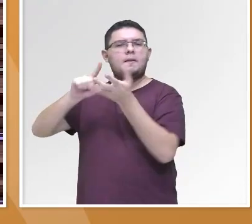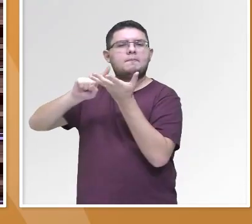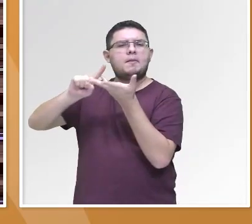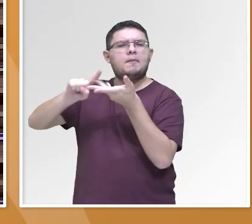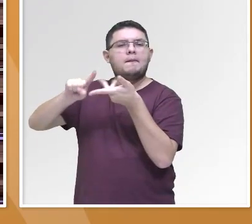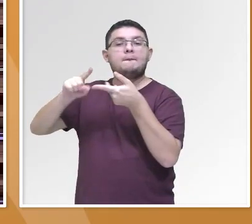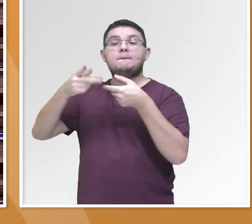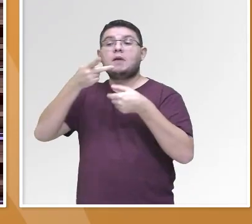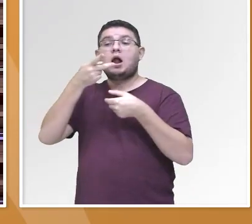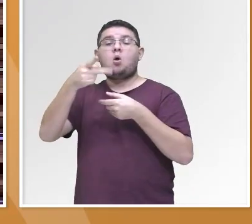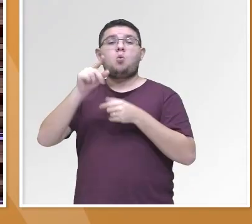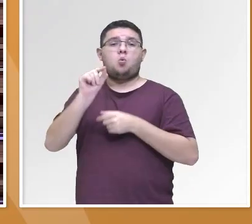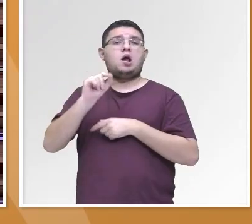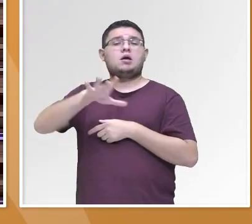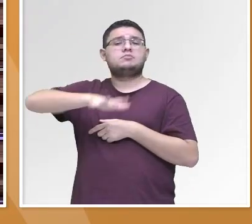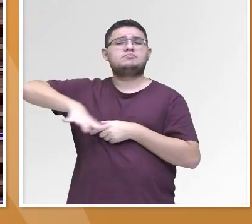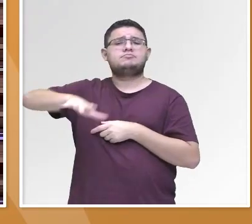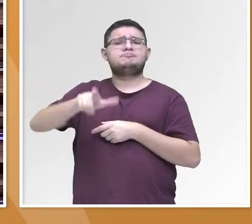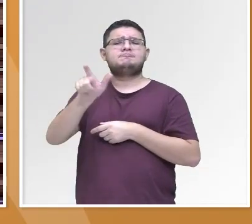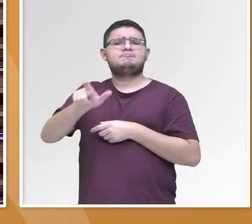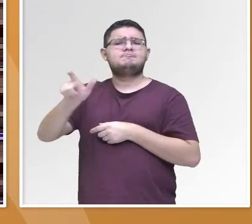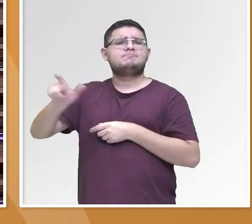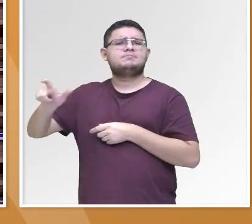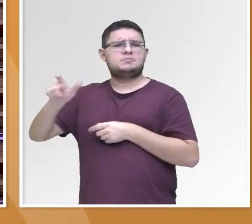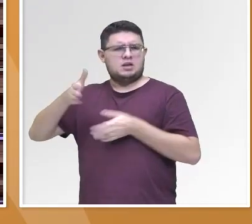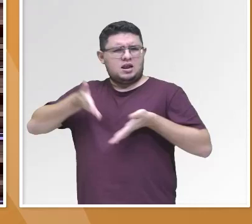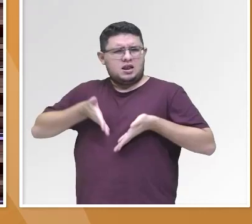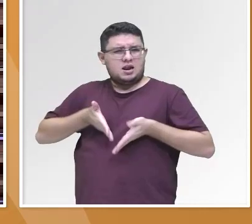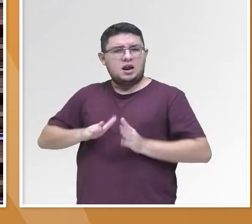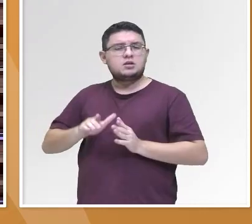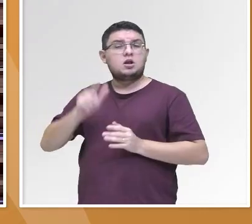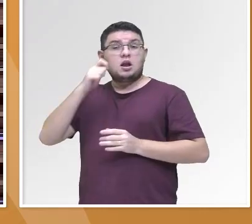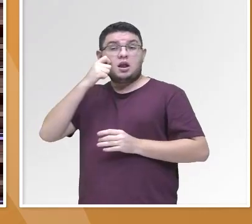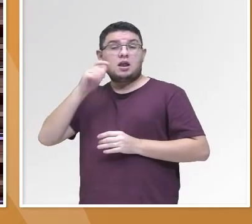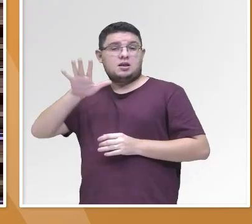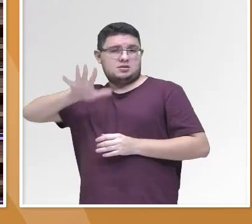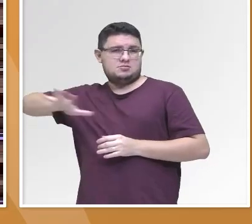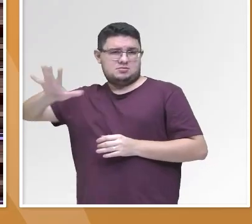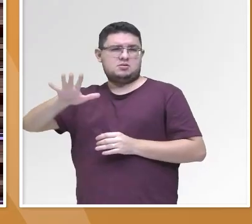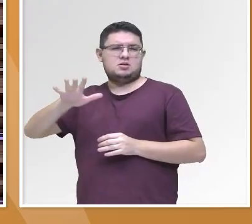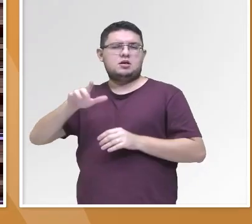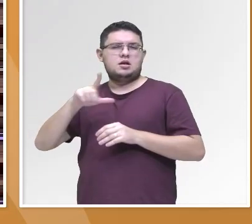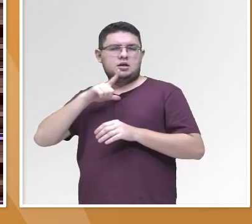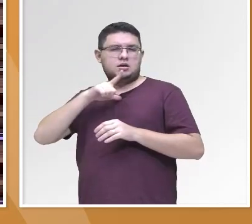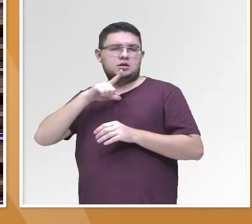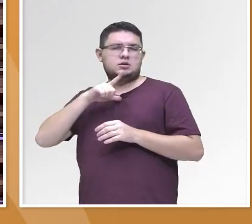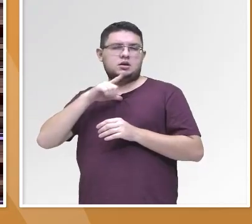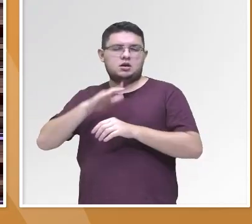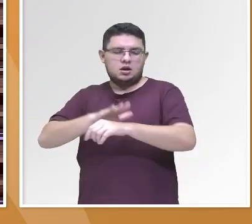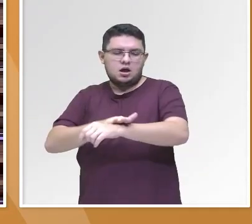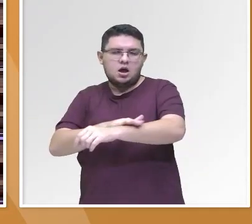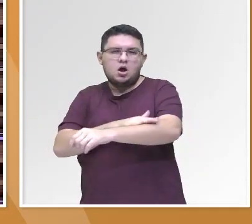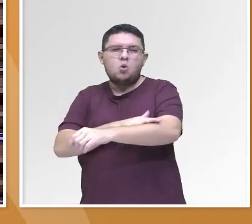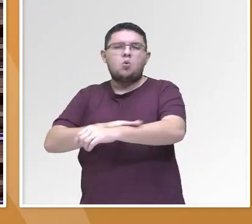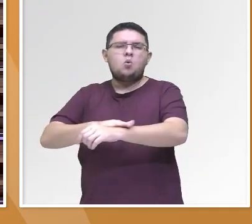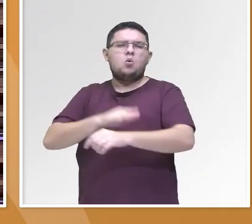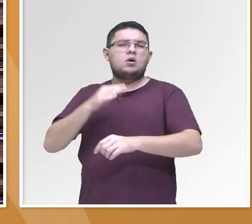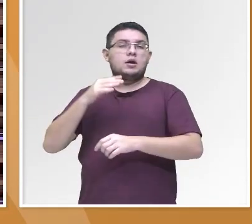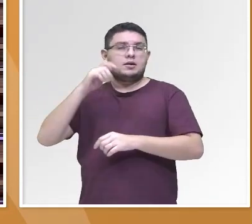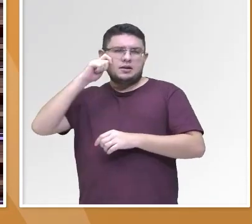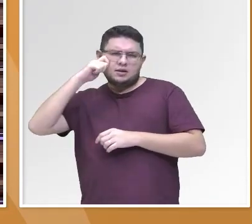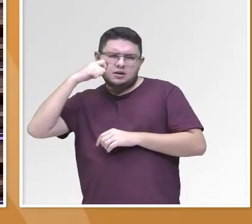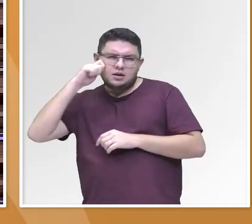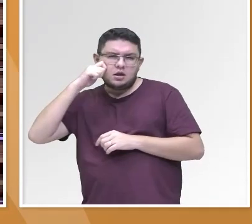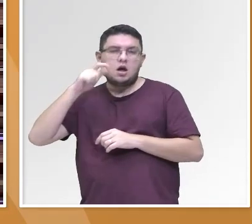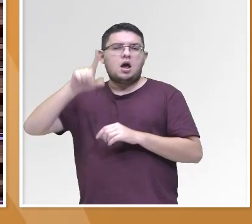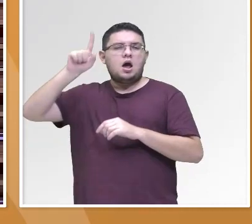os africanos de pele negra ali eram descendentes de Caim. Lembra da história de Abel e Caim, os